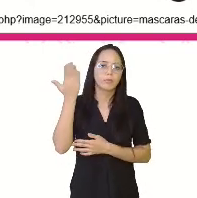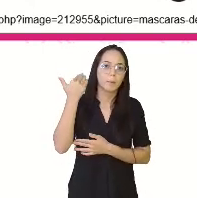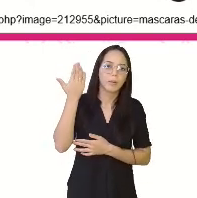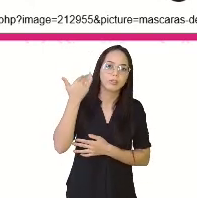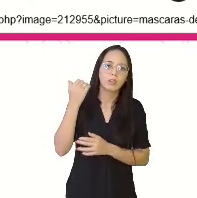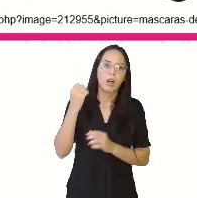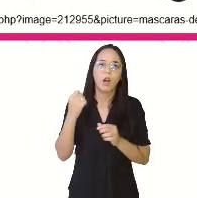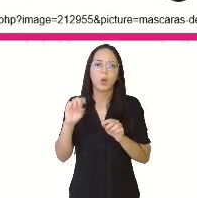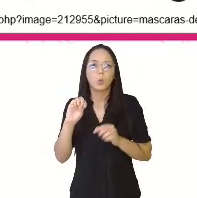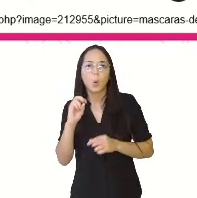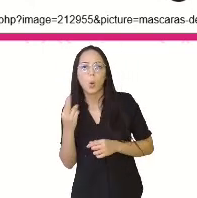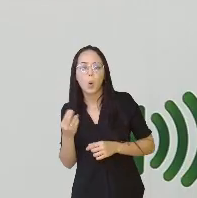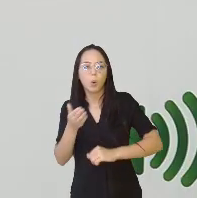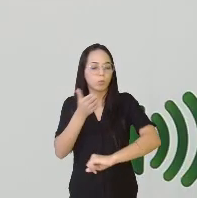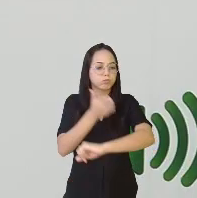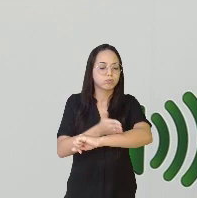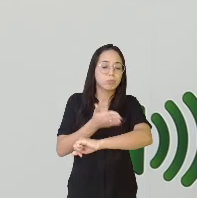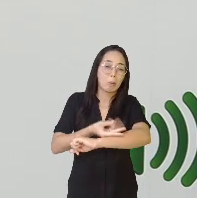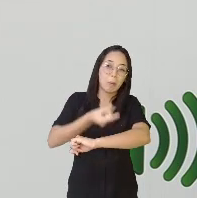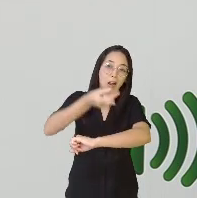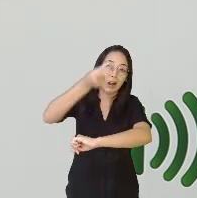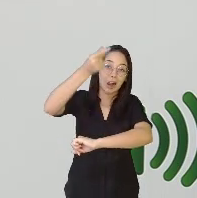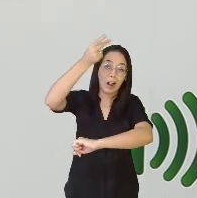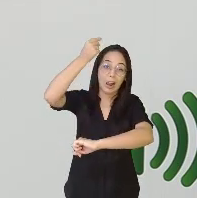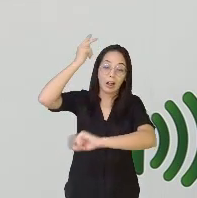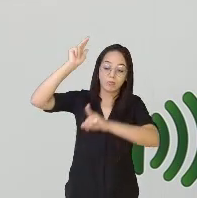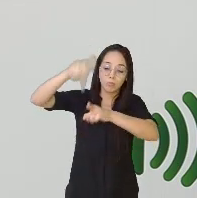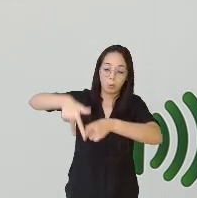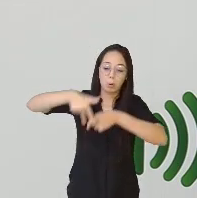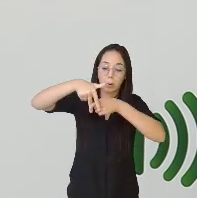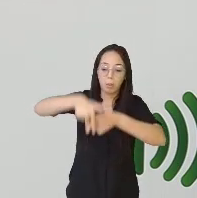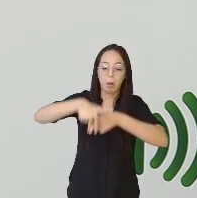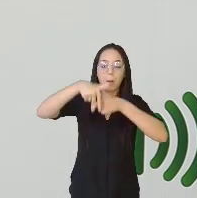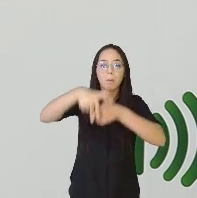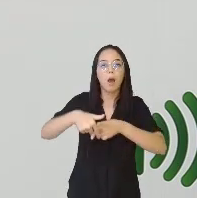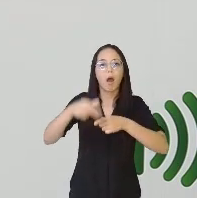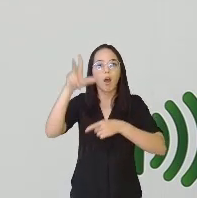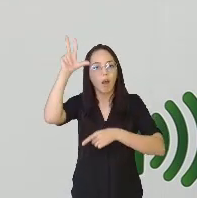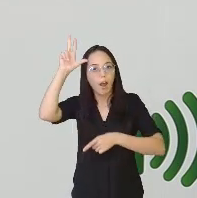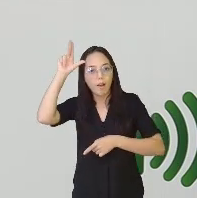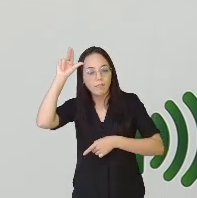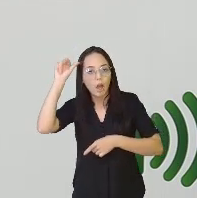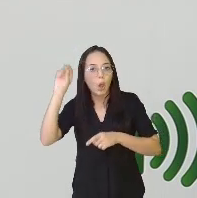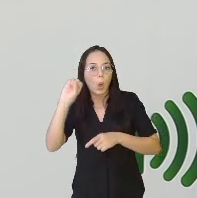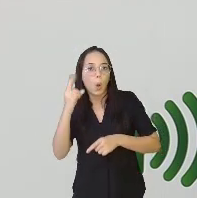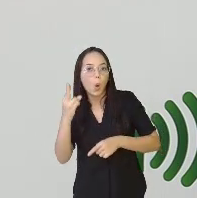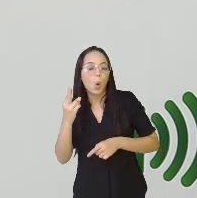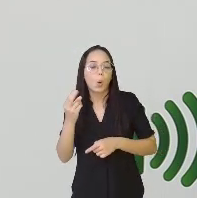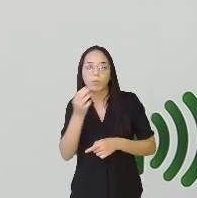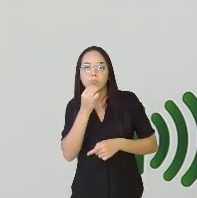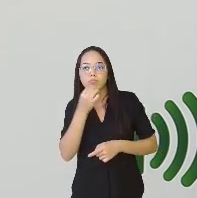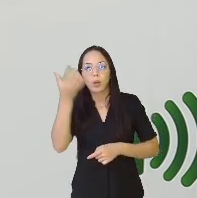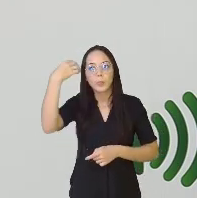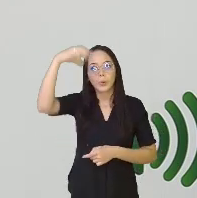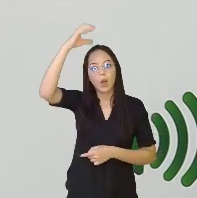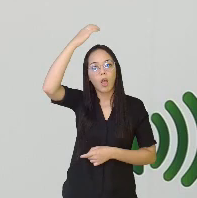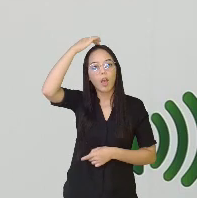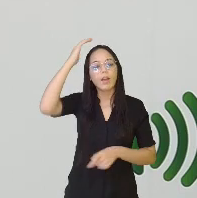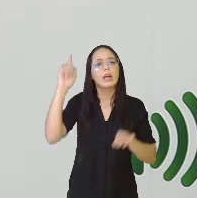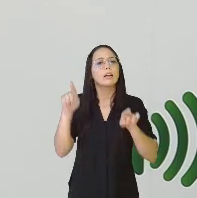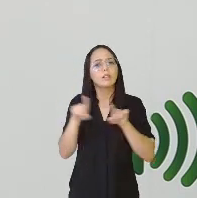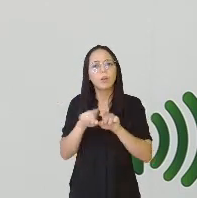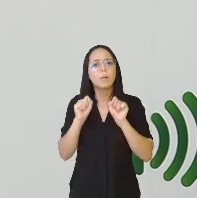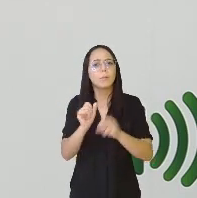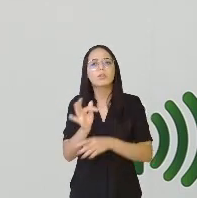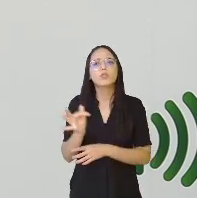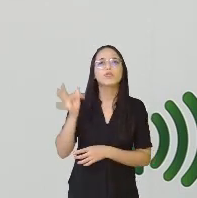pode ser uma passada da Idade Média, cavaleiros, reis. Também pode ser um texto futurista, que fale daqui a 50 anos, 1000 anos,